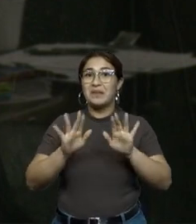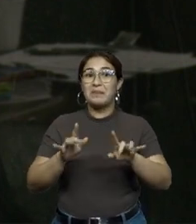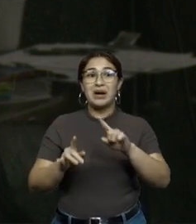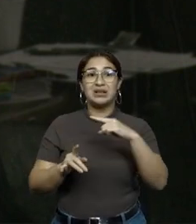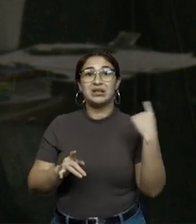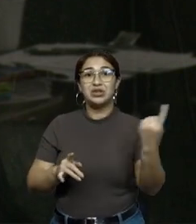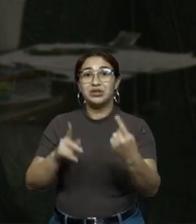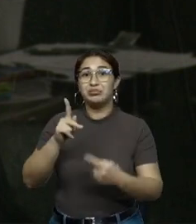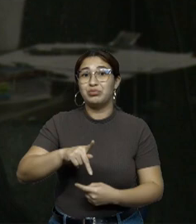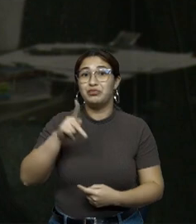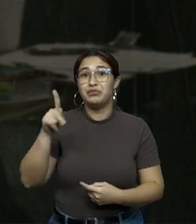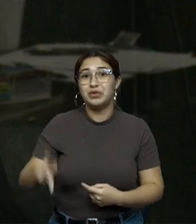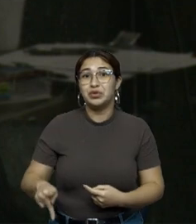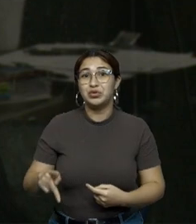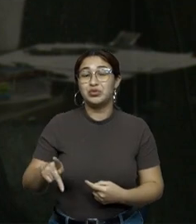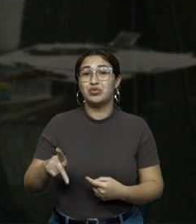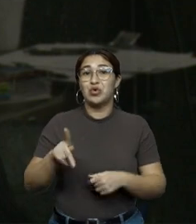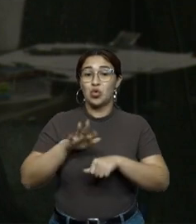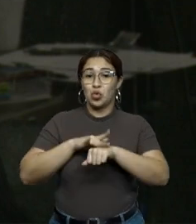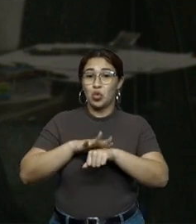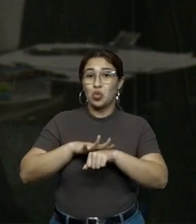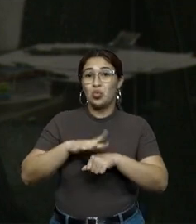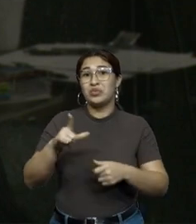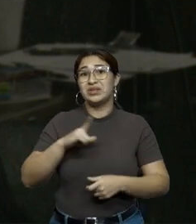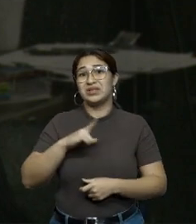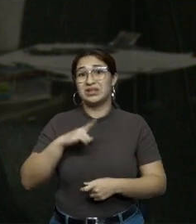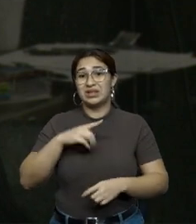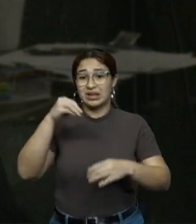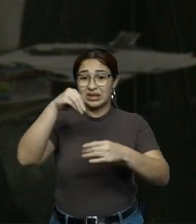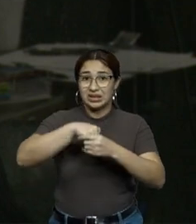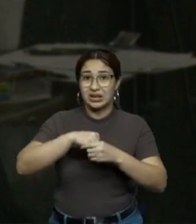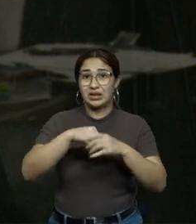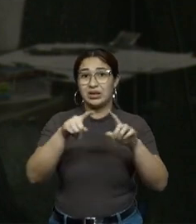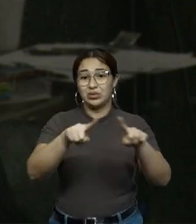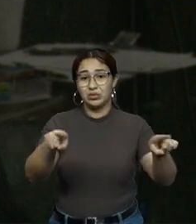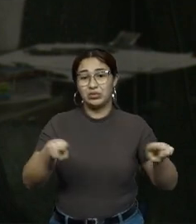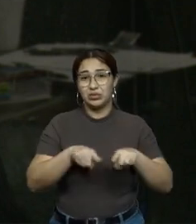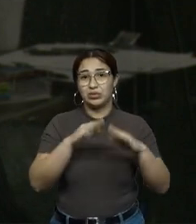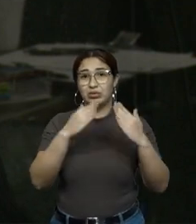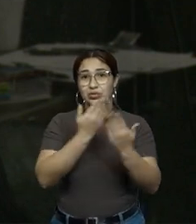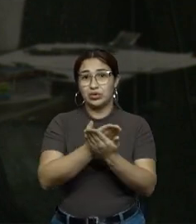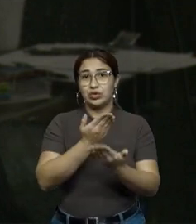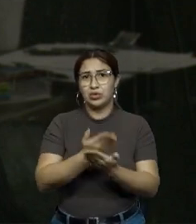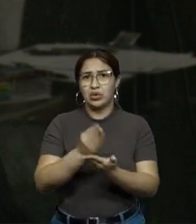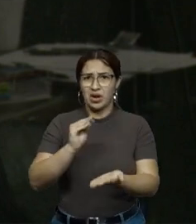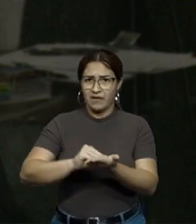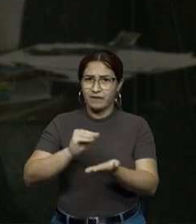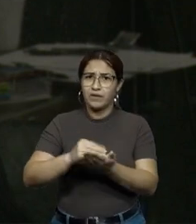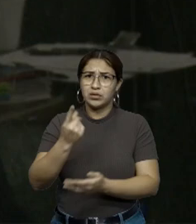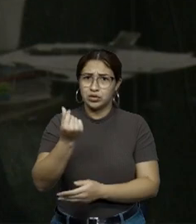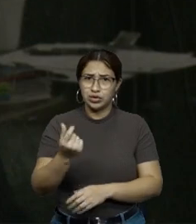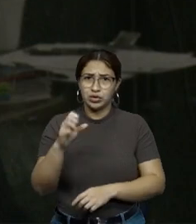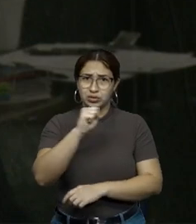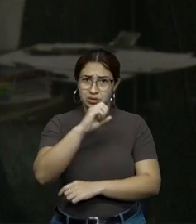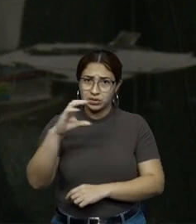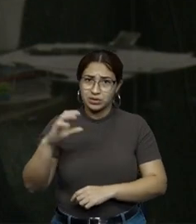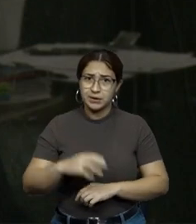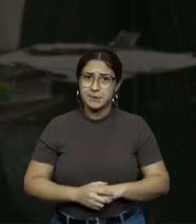adoecendo em sala de aula para o Estado de Santa Catarina e economizar dinheiro tá faltando dinheiro em Santa Catarina